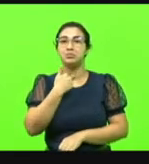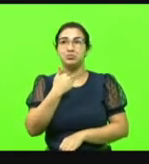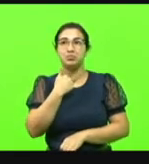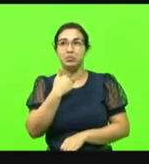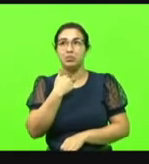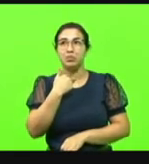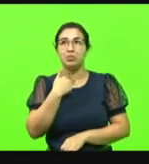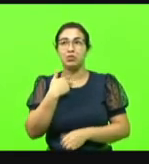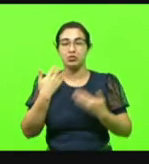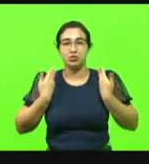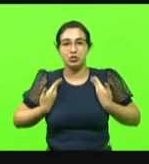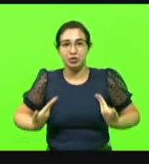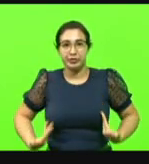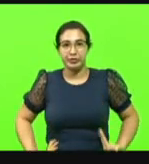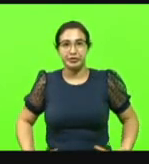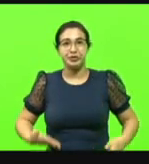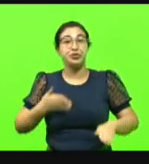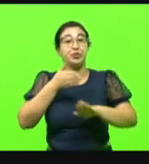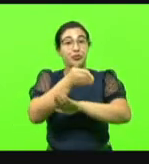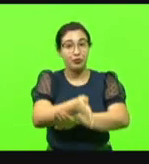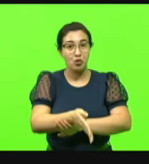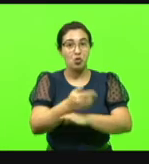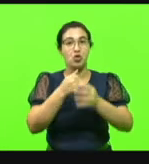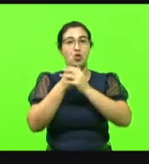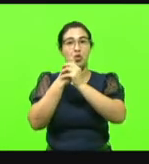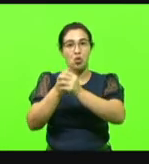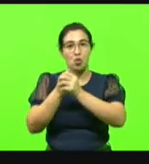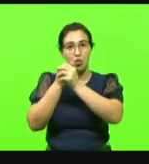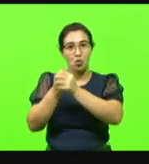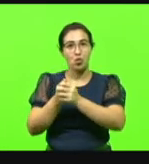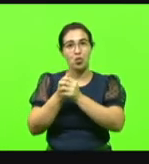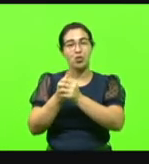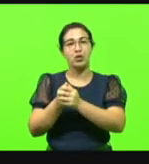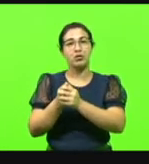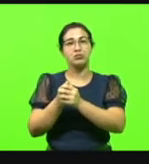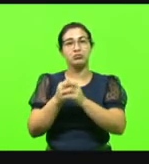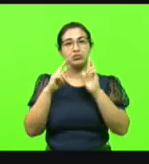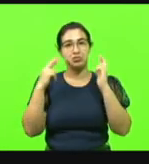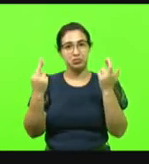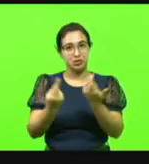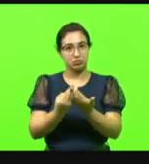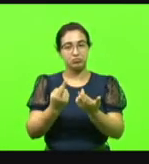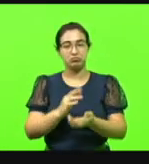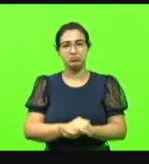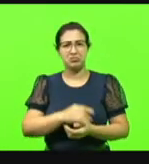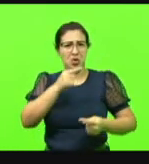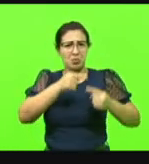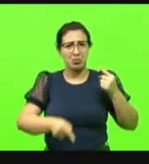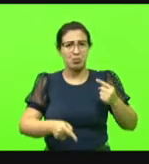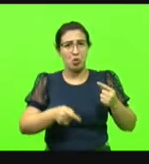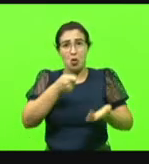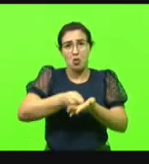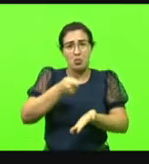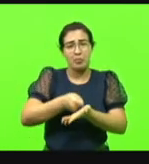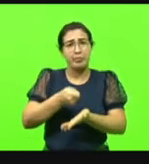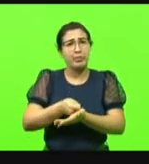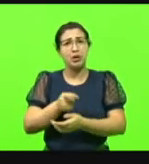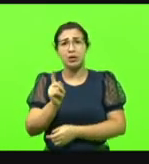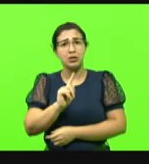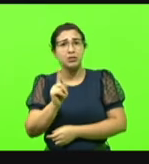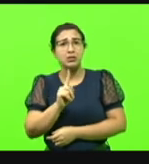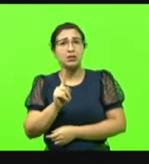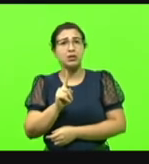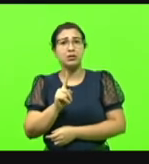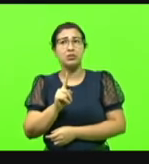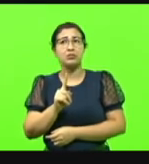completamente vestido, foi lá rezar uma missa. Ninguém obriga a ser este ou aquele. Ninguém está obrigando a ser desta